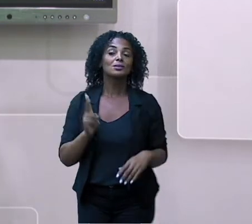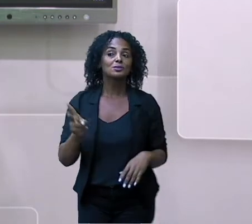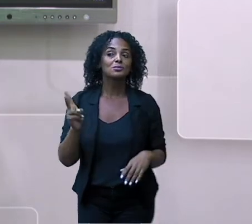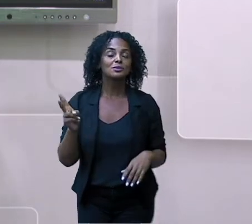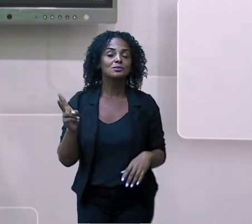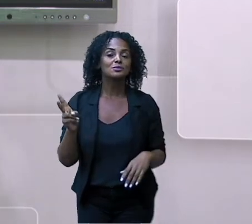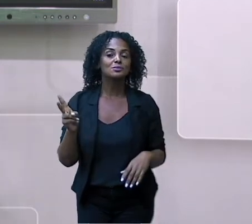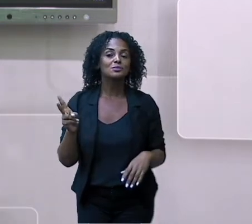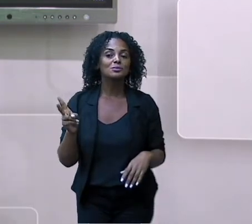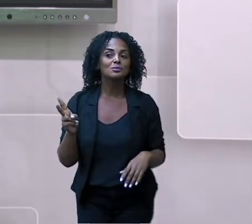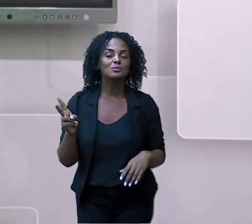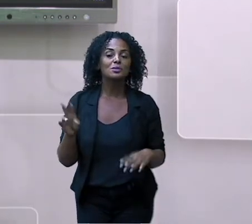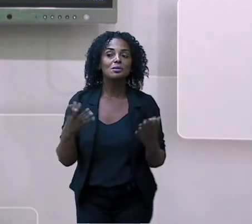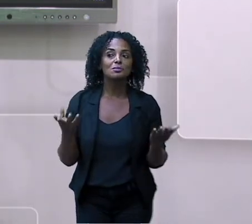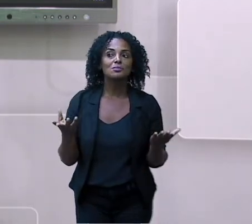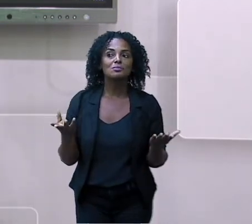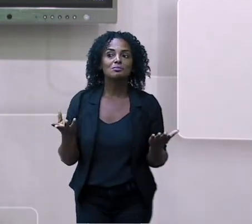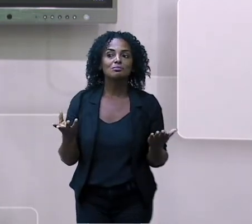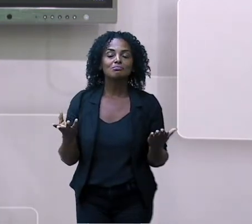Golfinho,